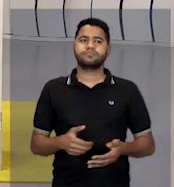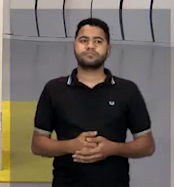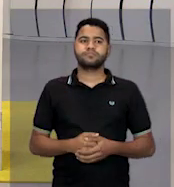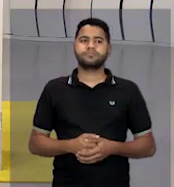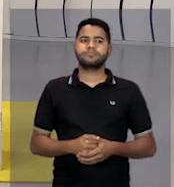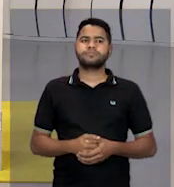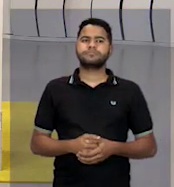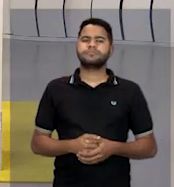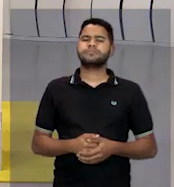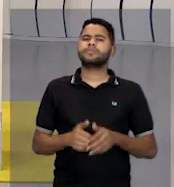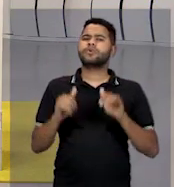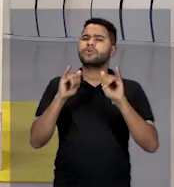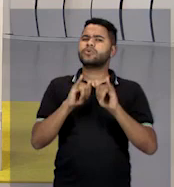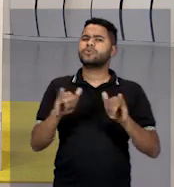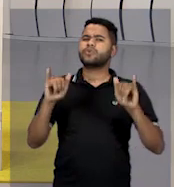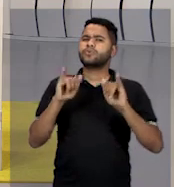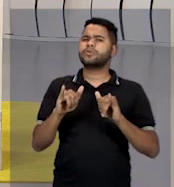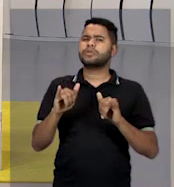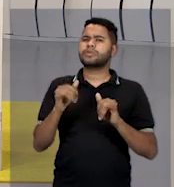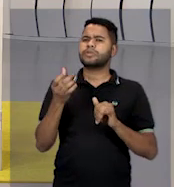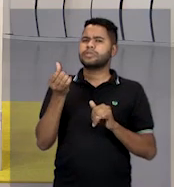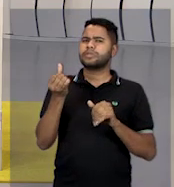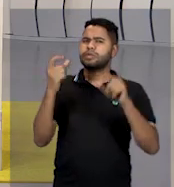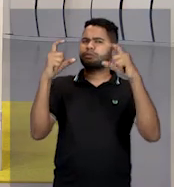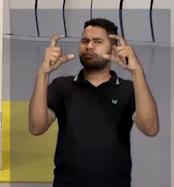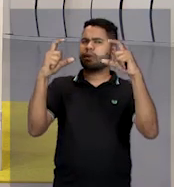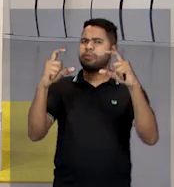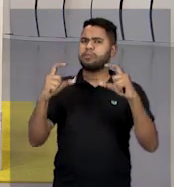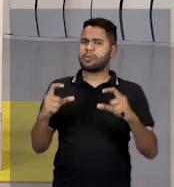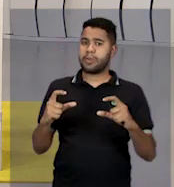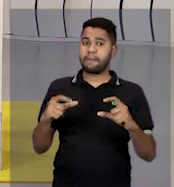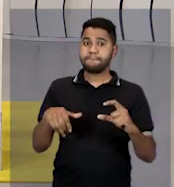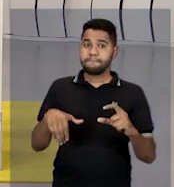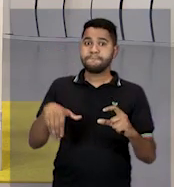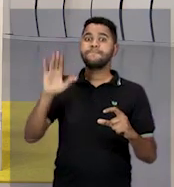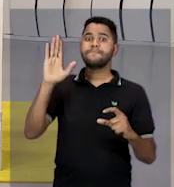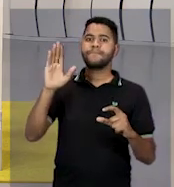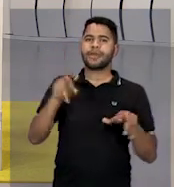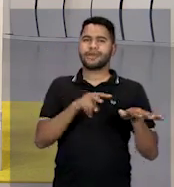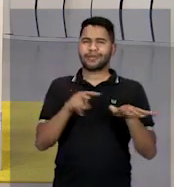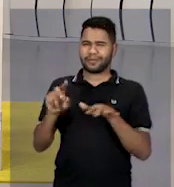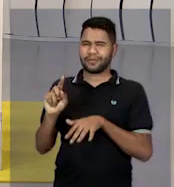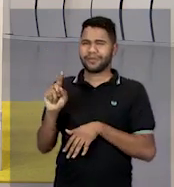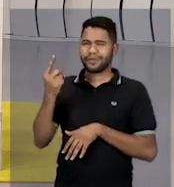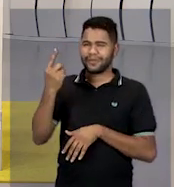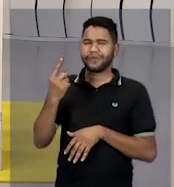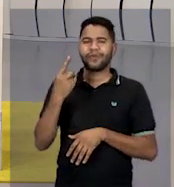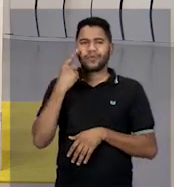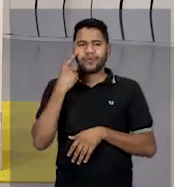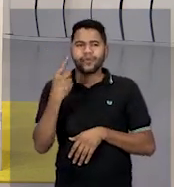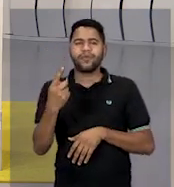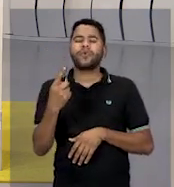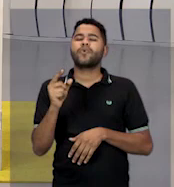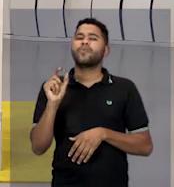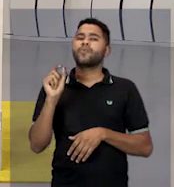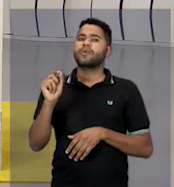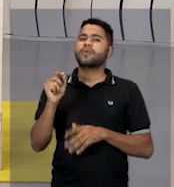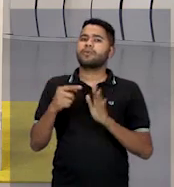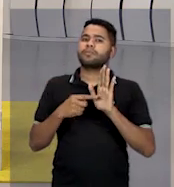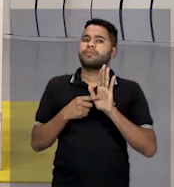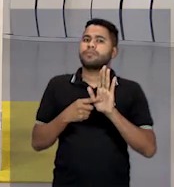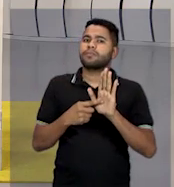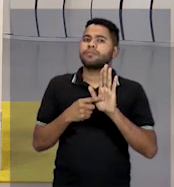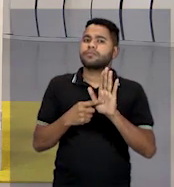aí, se essa notícia tem mais de 6 parágrafos, como vocês viram na semana 1, nós vamos ver que ele vai